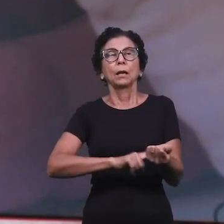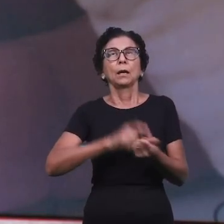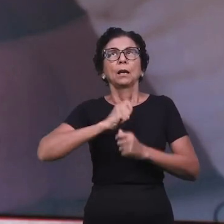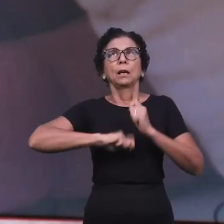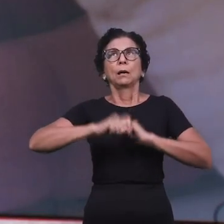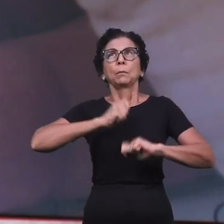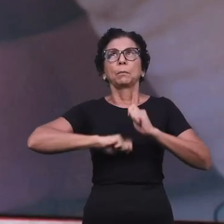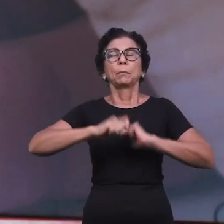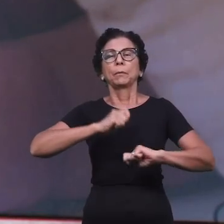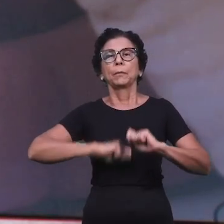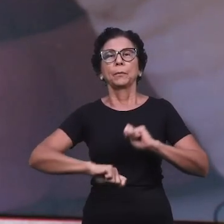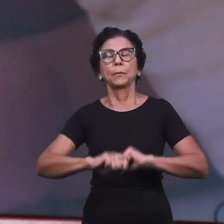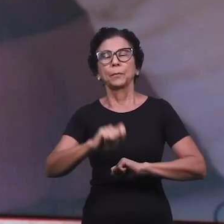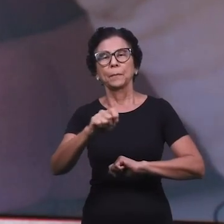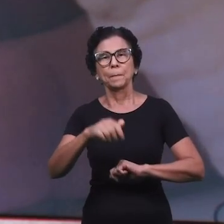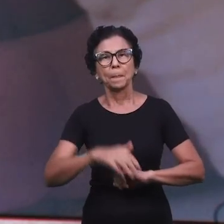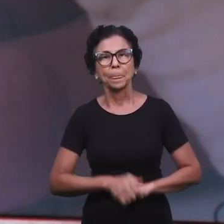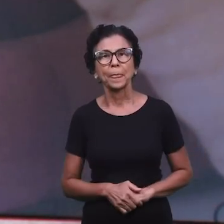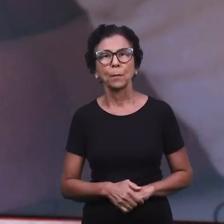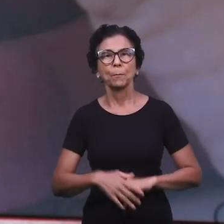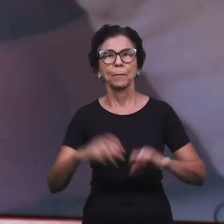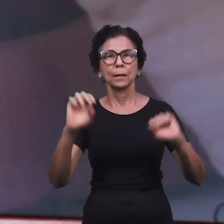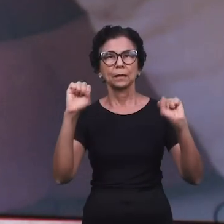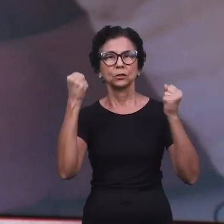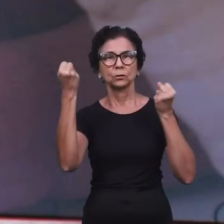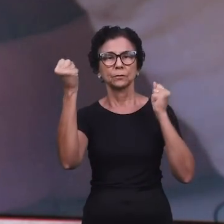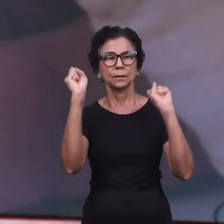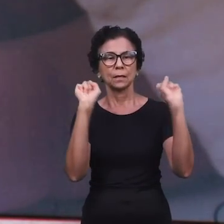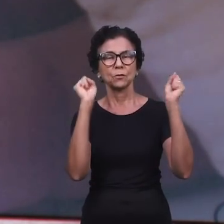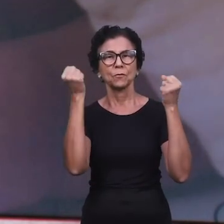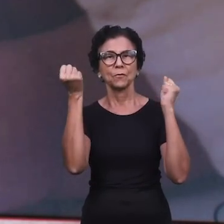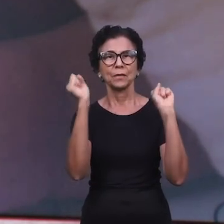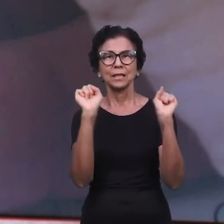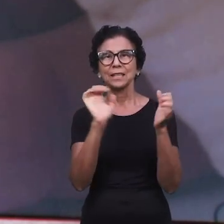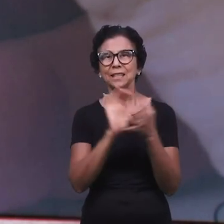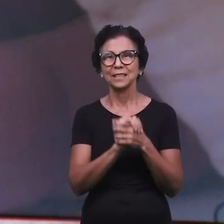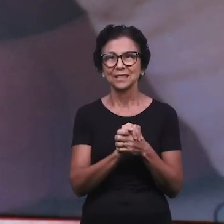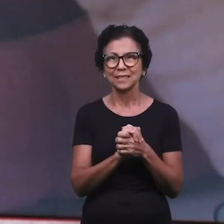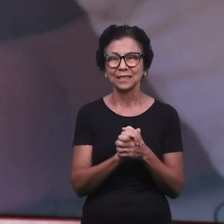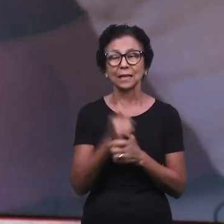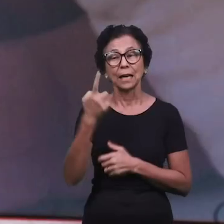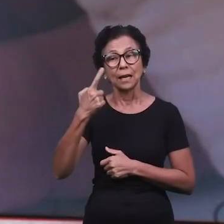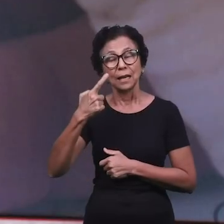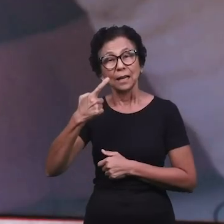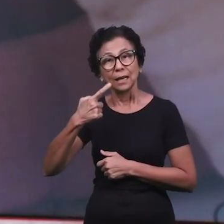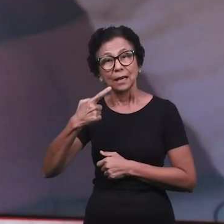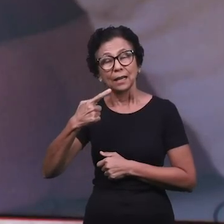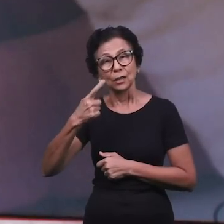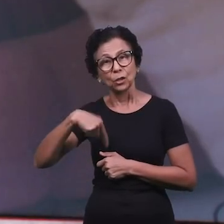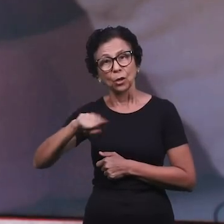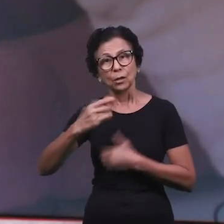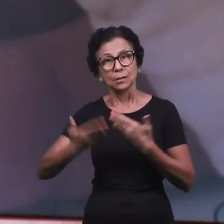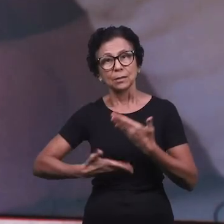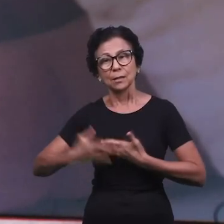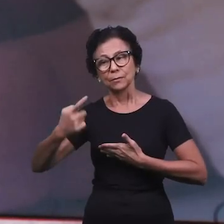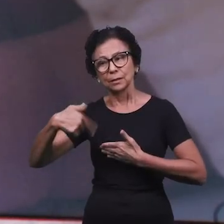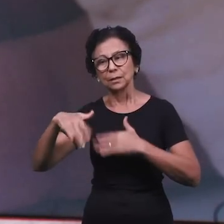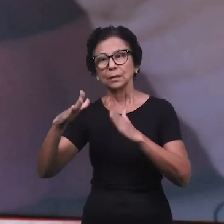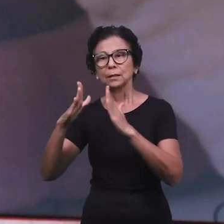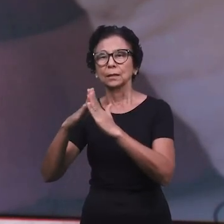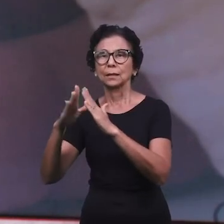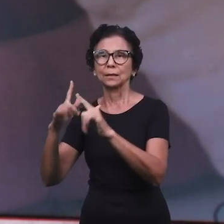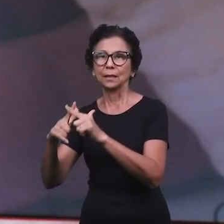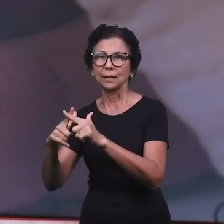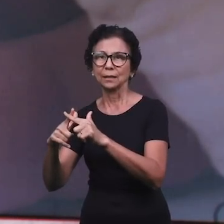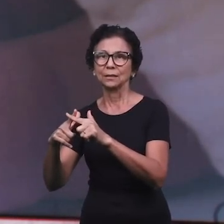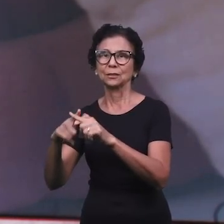tá? Atividade física, o descanso, para nós que somos servos, estar na igreja, participar do culto,